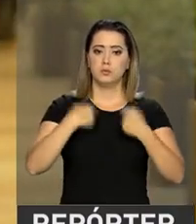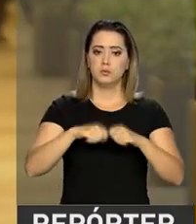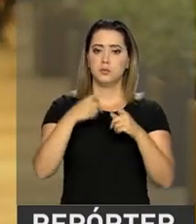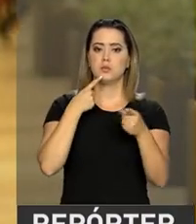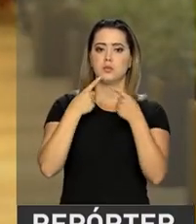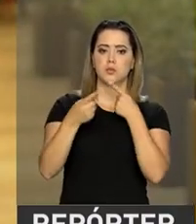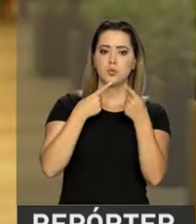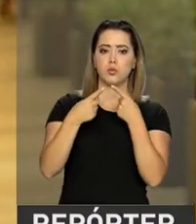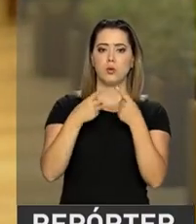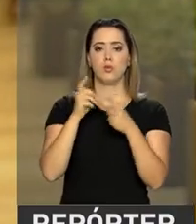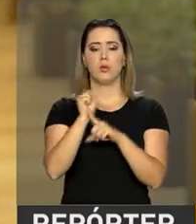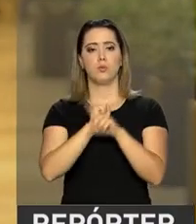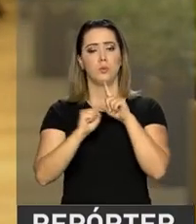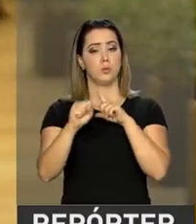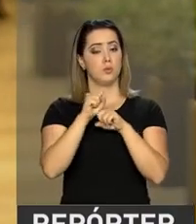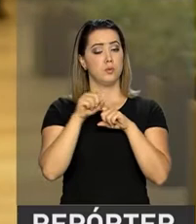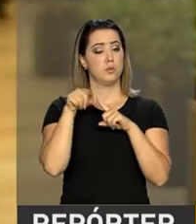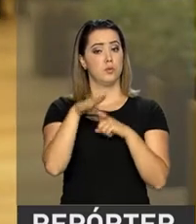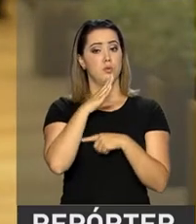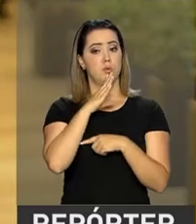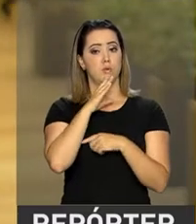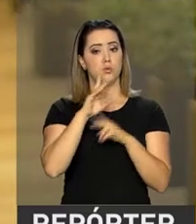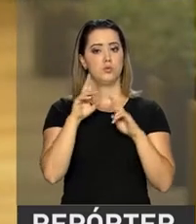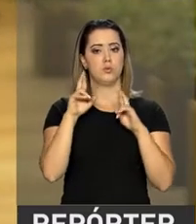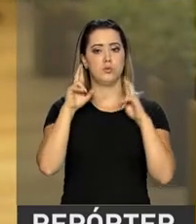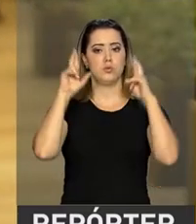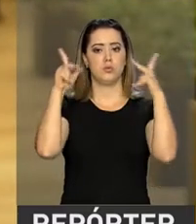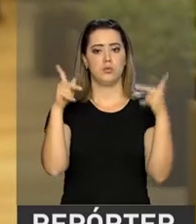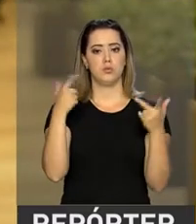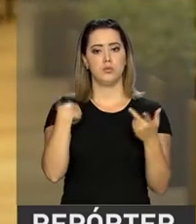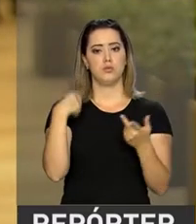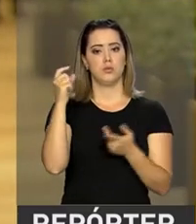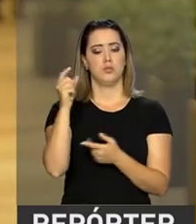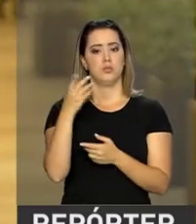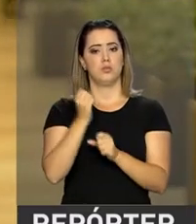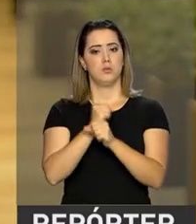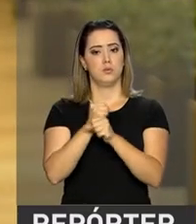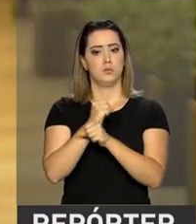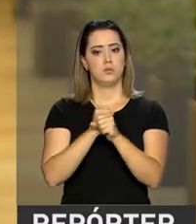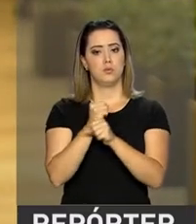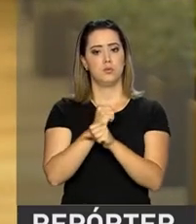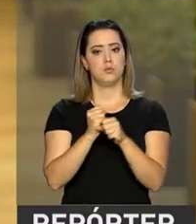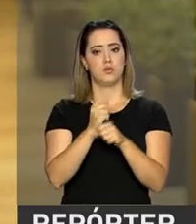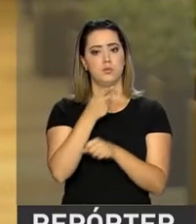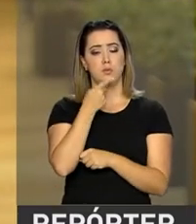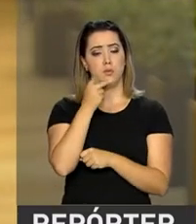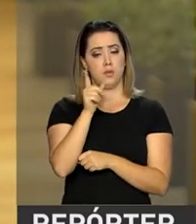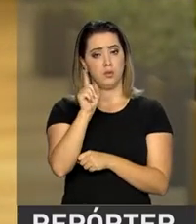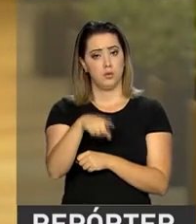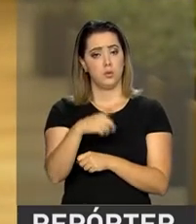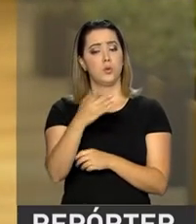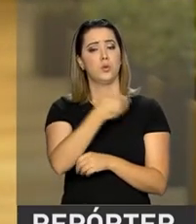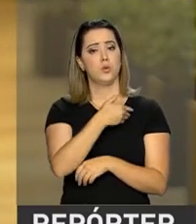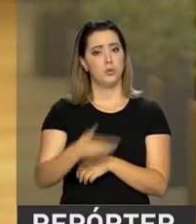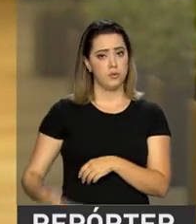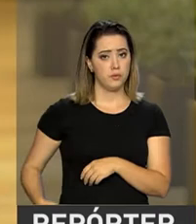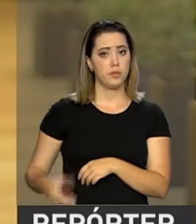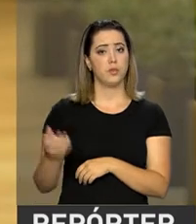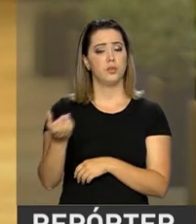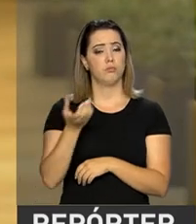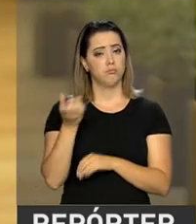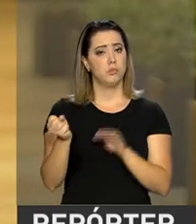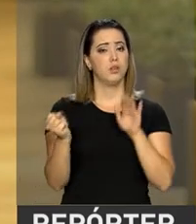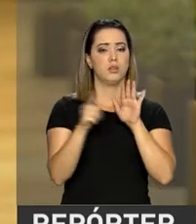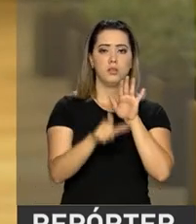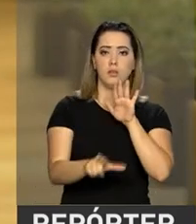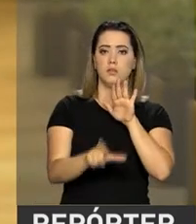franco com a sociedade em que se reconheça as dificuldades dos últimos anos o presidente definiu o governo como reformista e defendeu